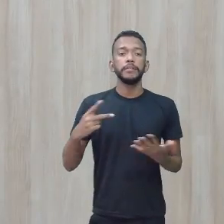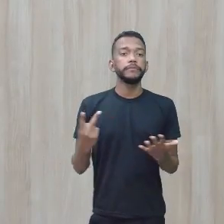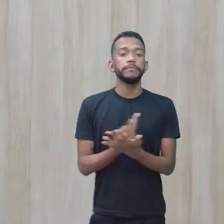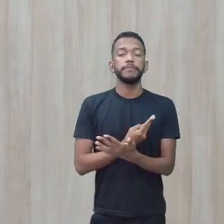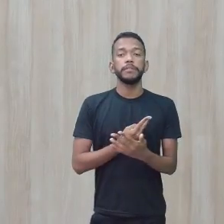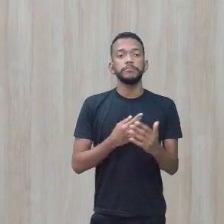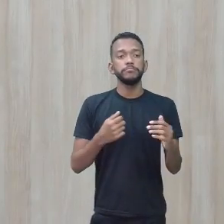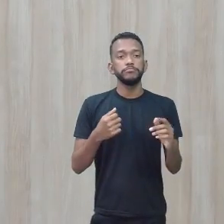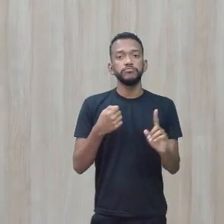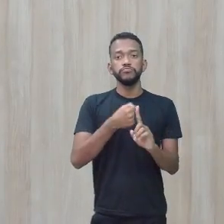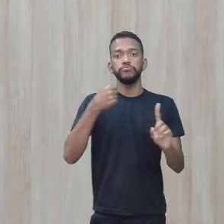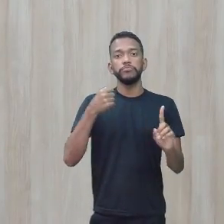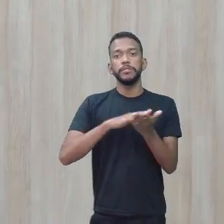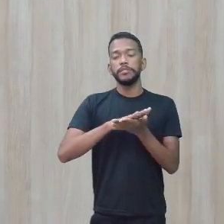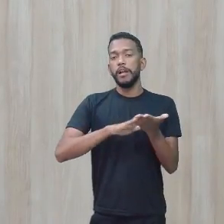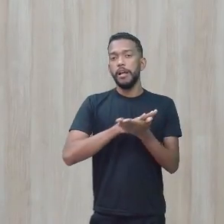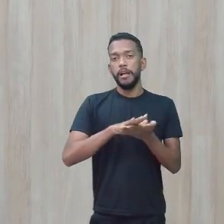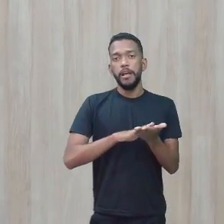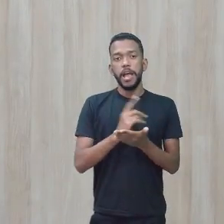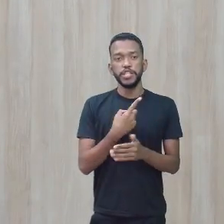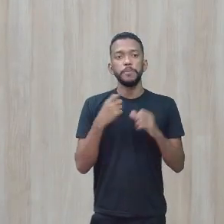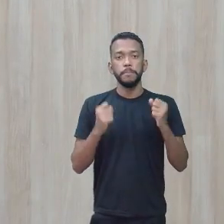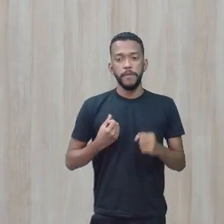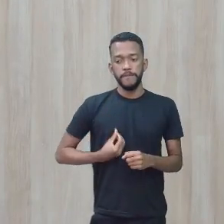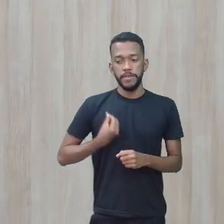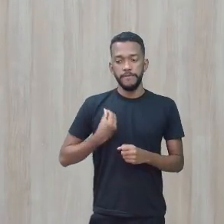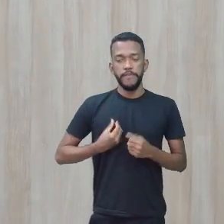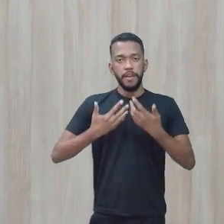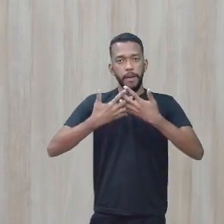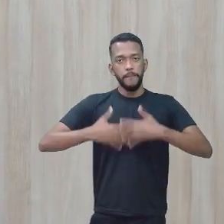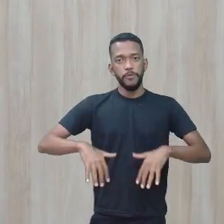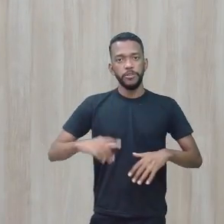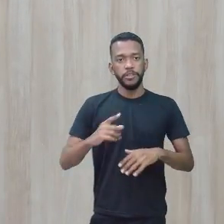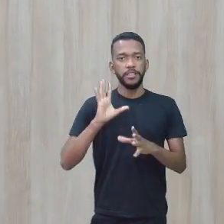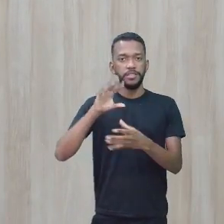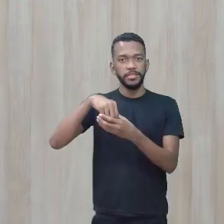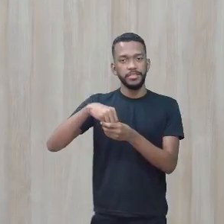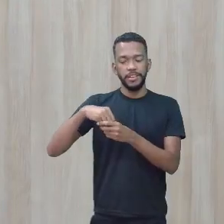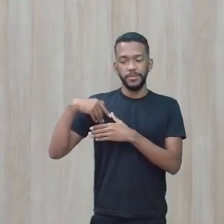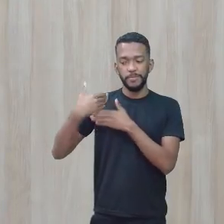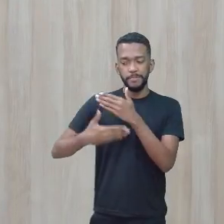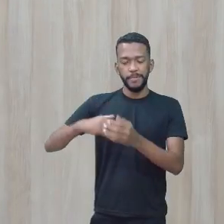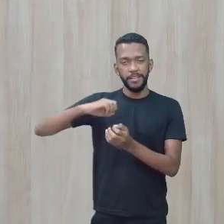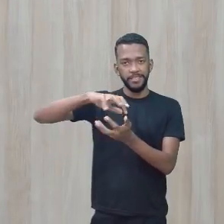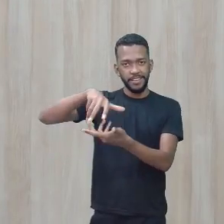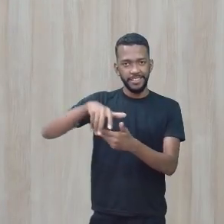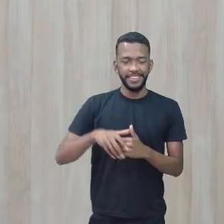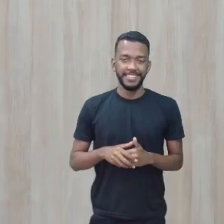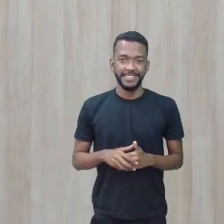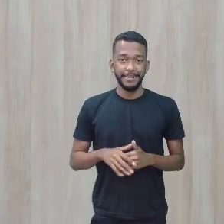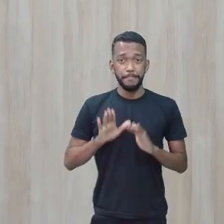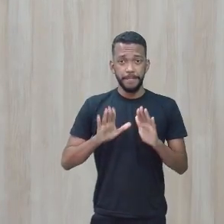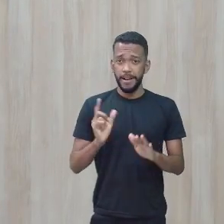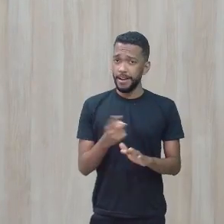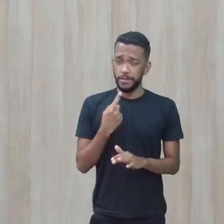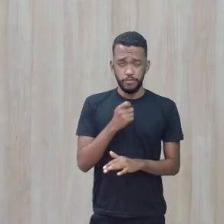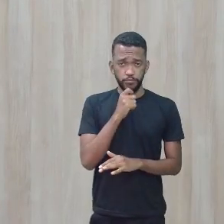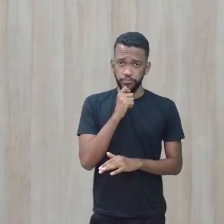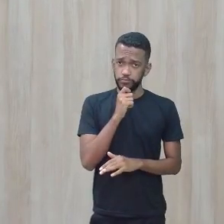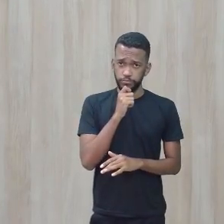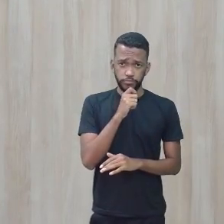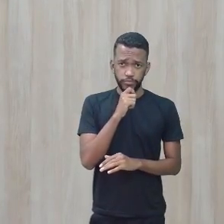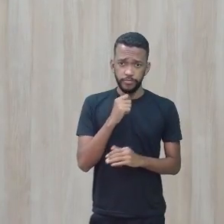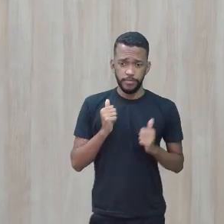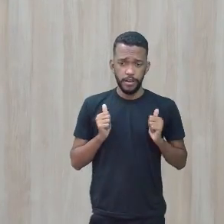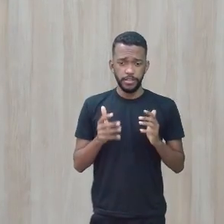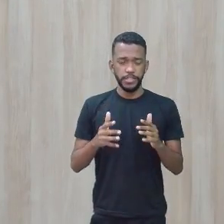gente pode viver em harmonia dentro do nosso planeta Terra. Mas a gente não estava